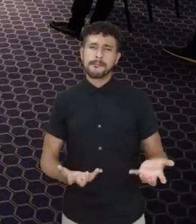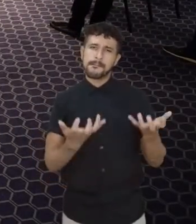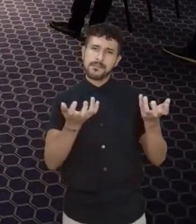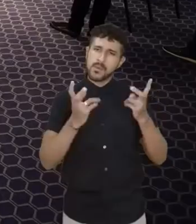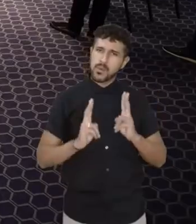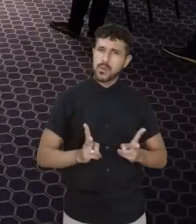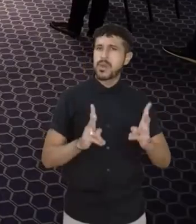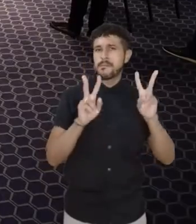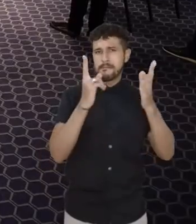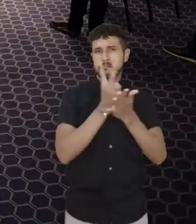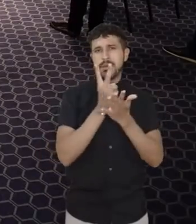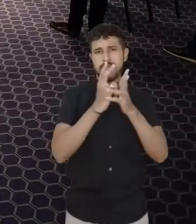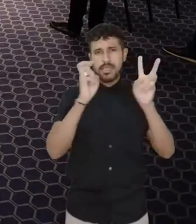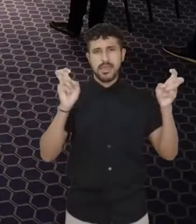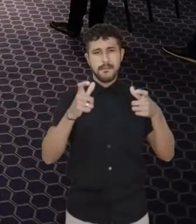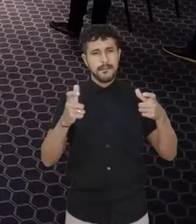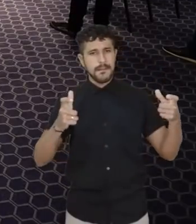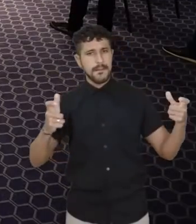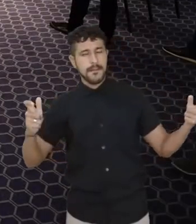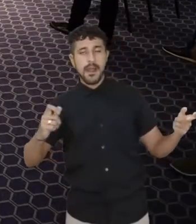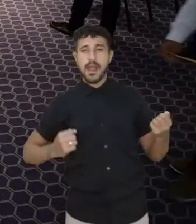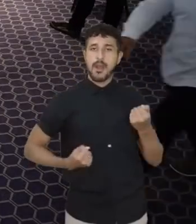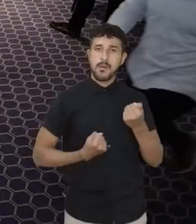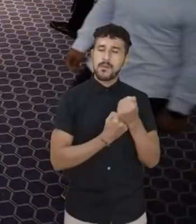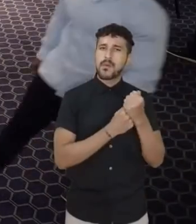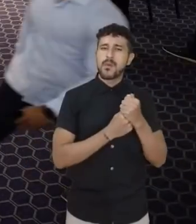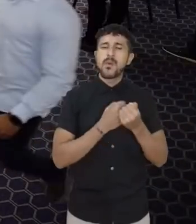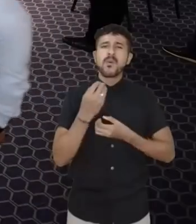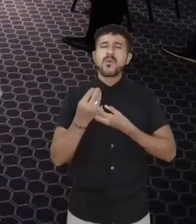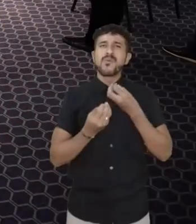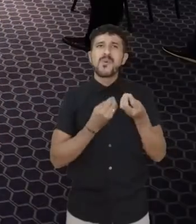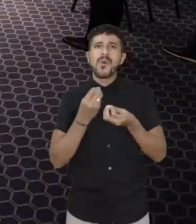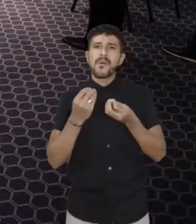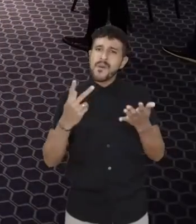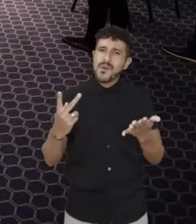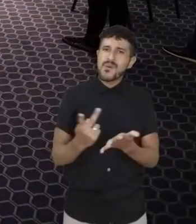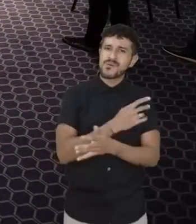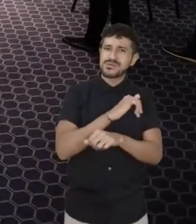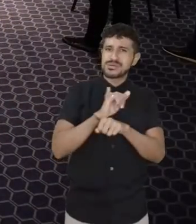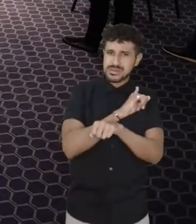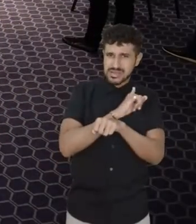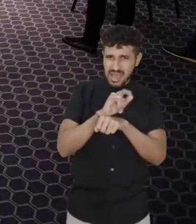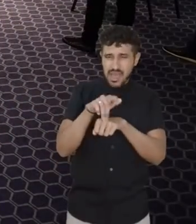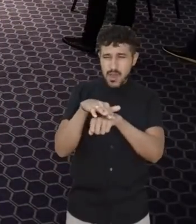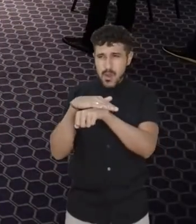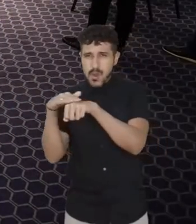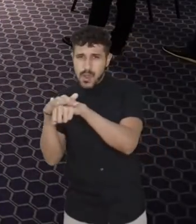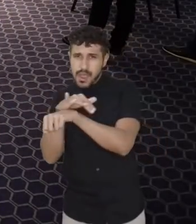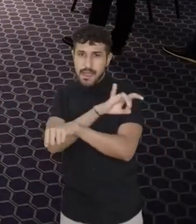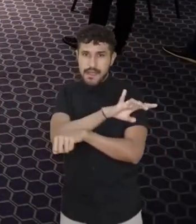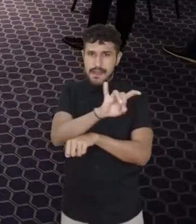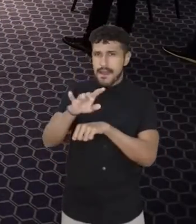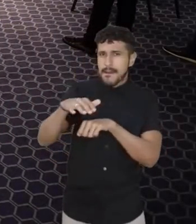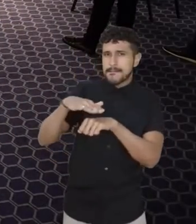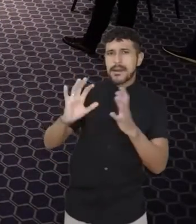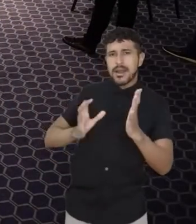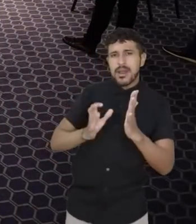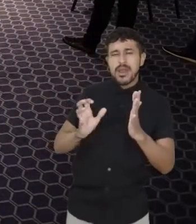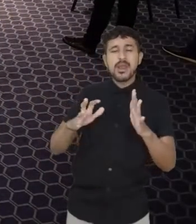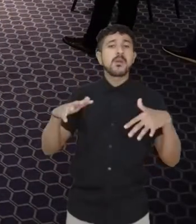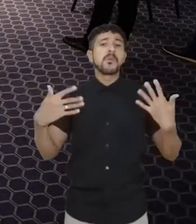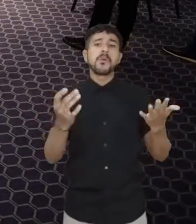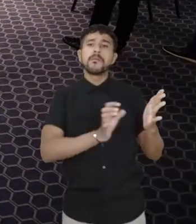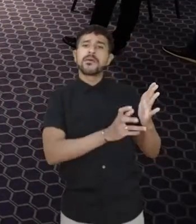de ampliação de apoio. Por onde que passa essa estratégia? É conversar com os partidos? Quais são os partidos que vocês têm